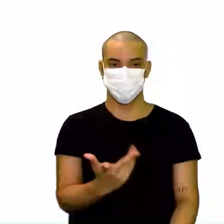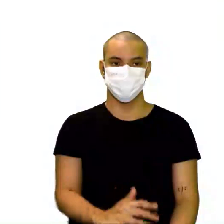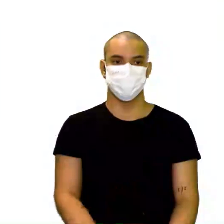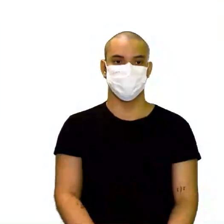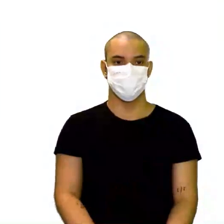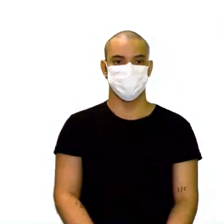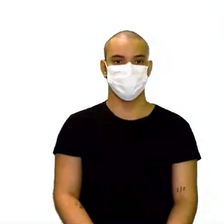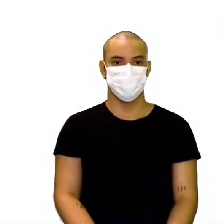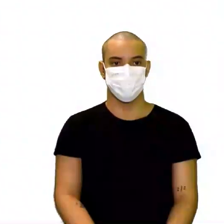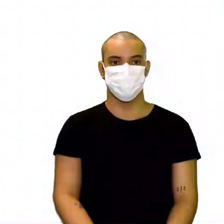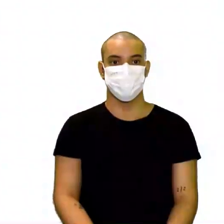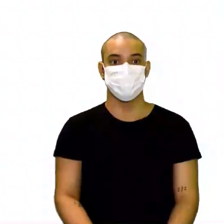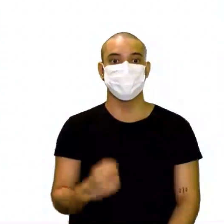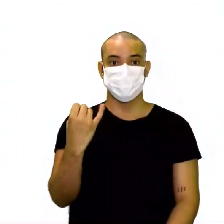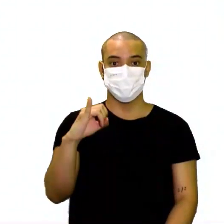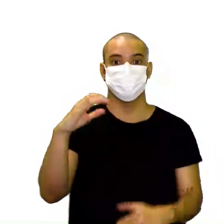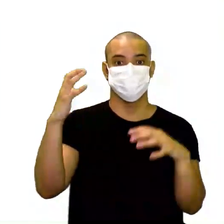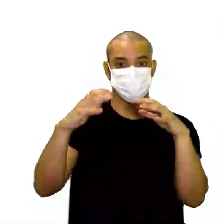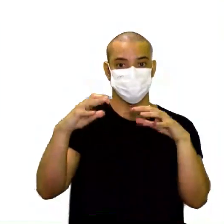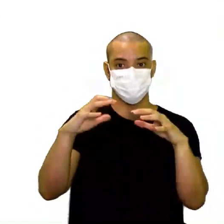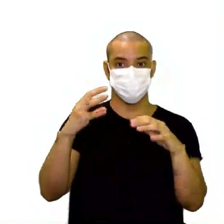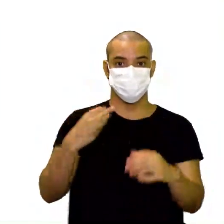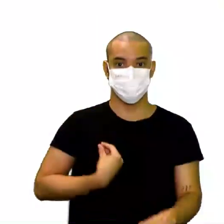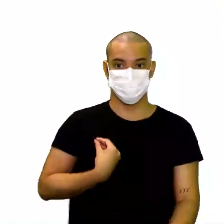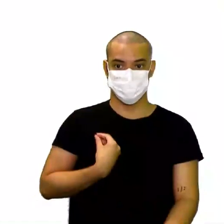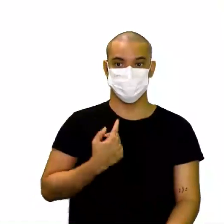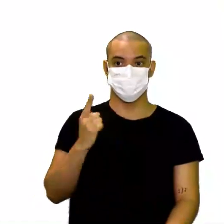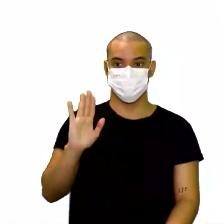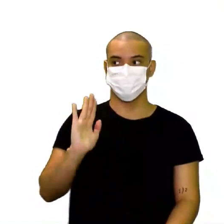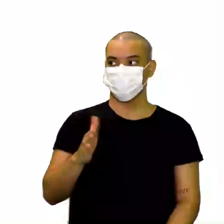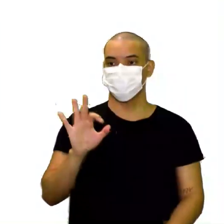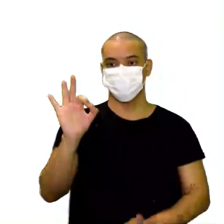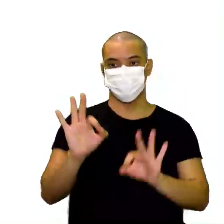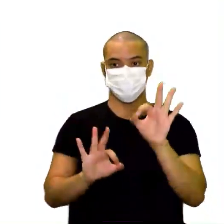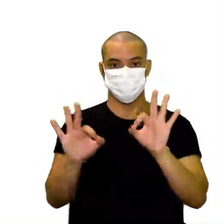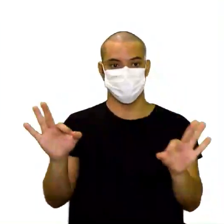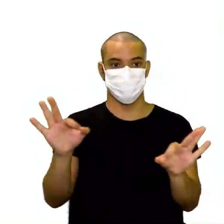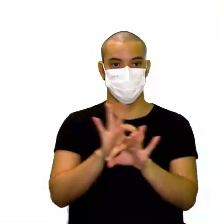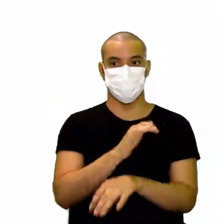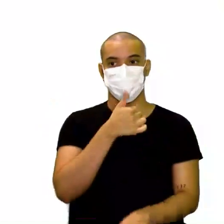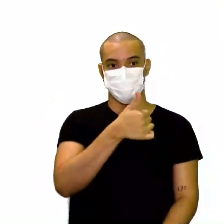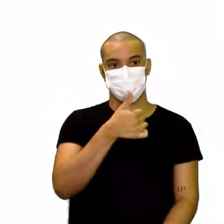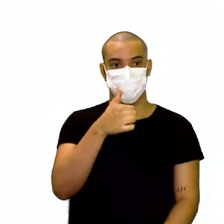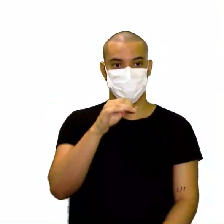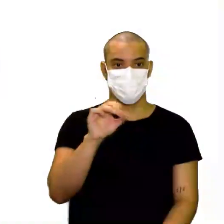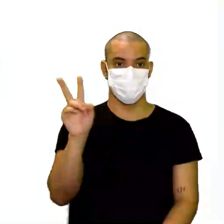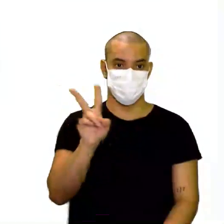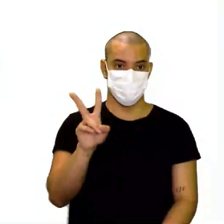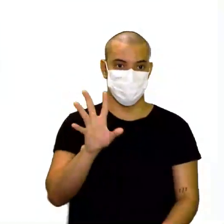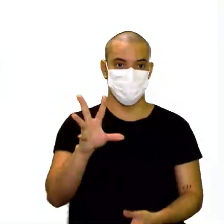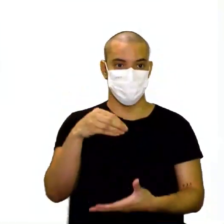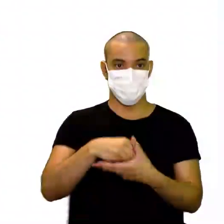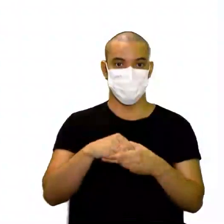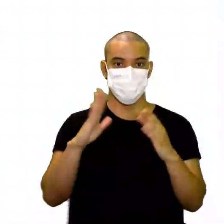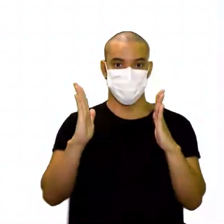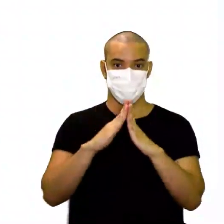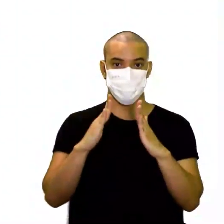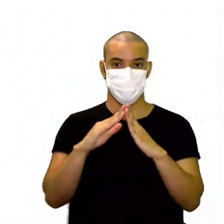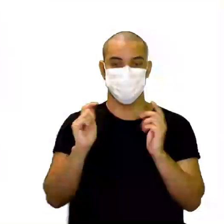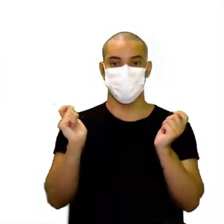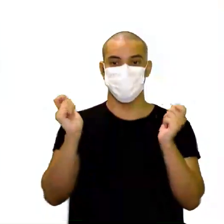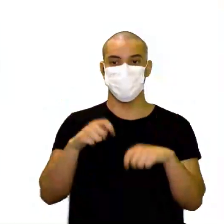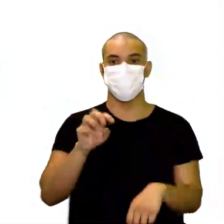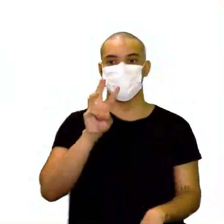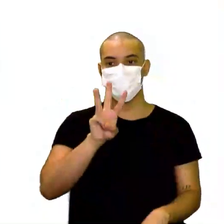Olha só. Suponha que um chuveiro instalado em uma rede elétrica de 110 volts, em uma residência, possua